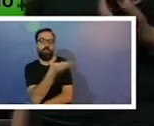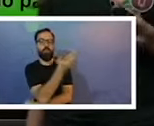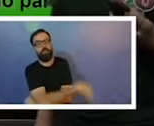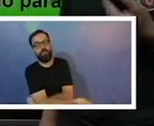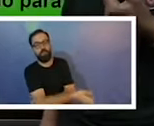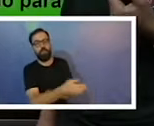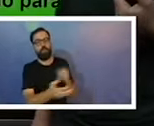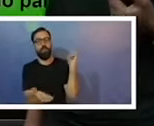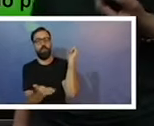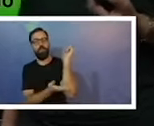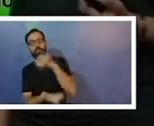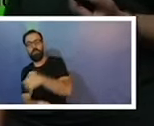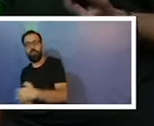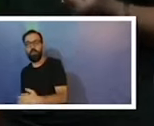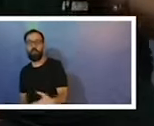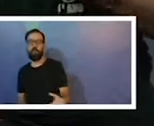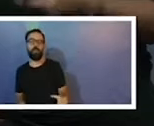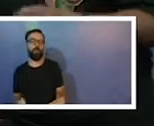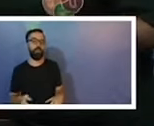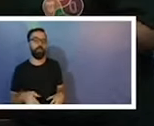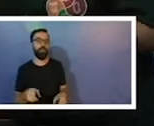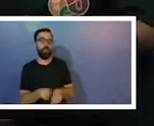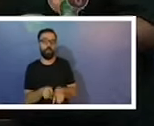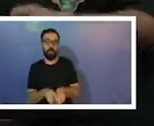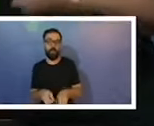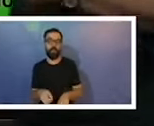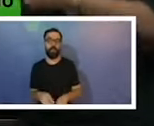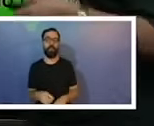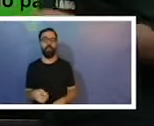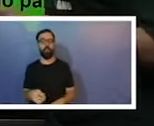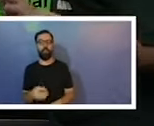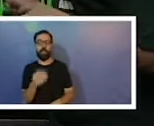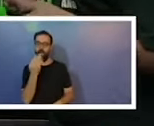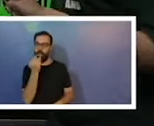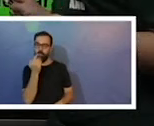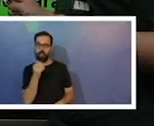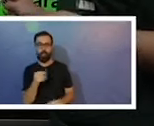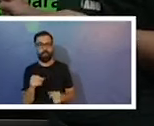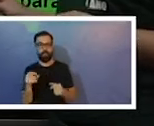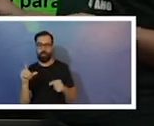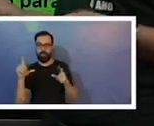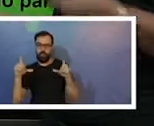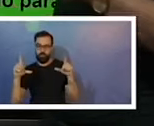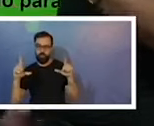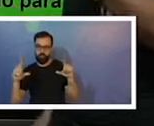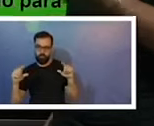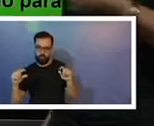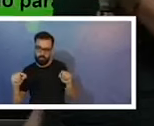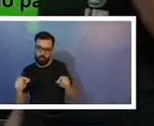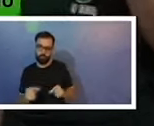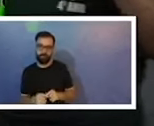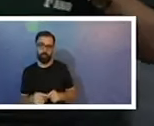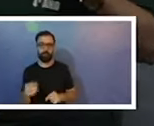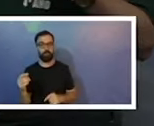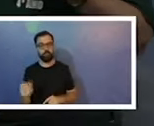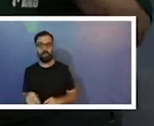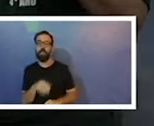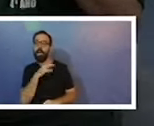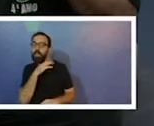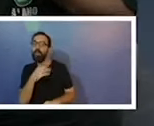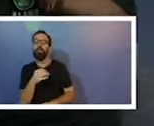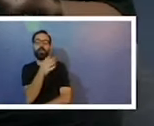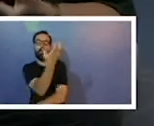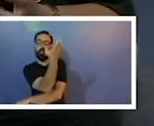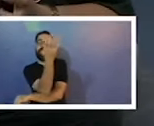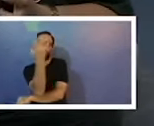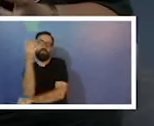eles estão também perdendo o seu alimento. Dessa forma, esses animais silvestres, os que vivem na natureza,